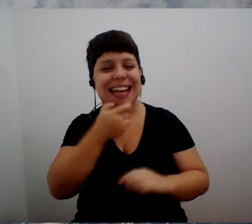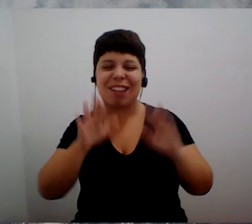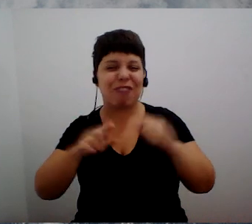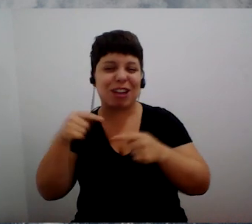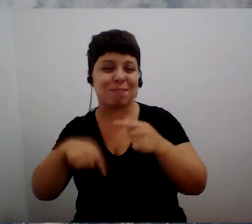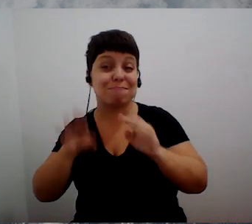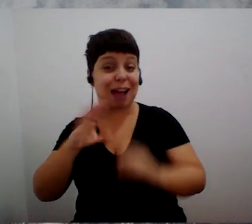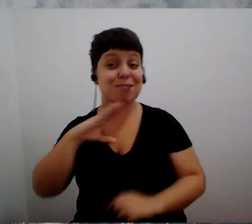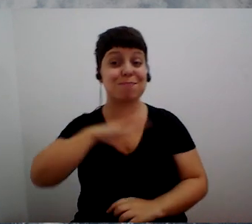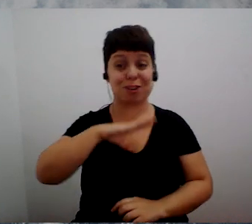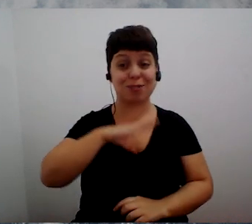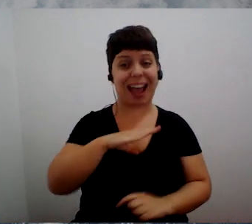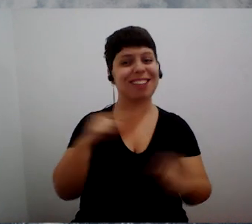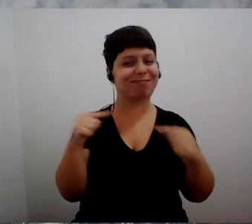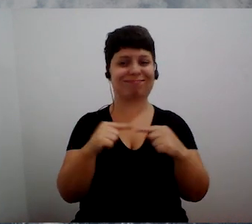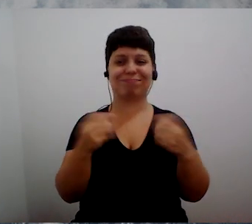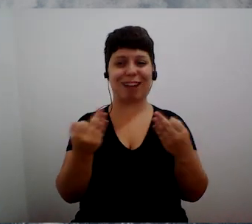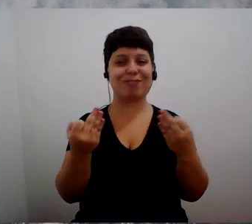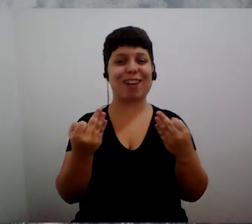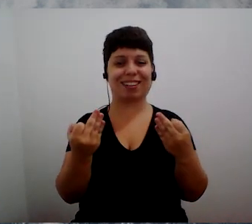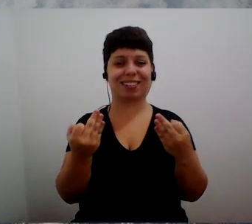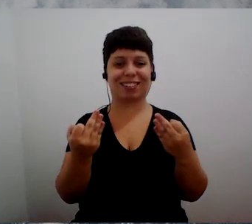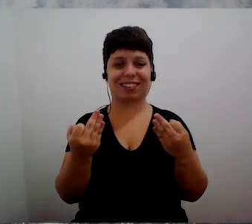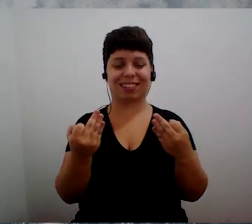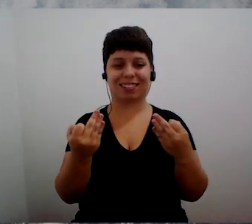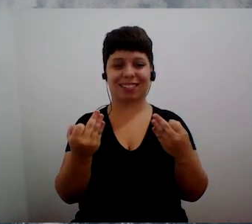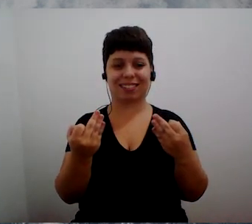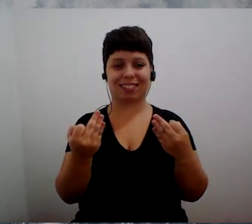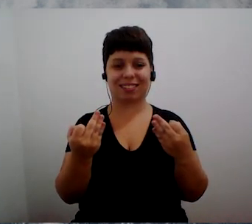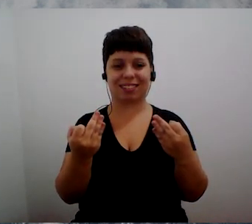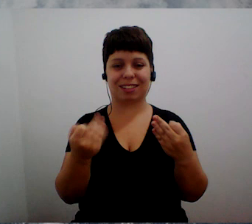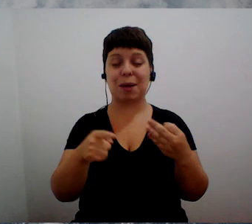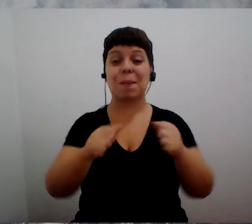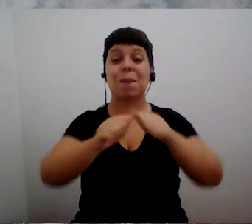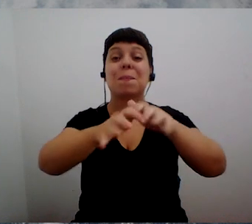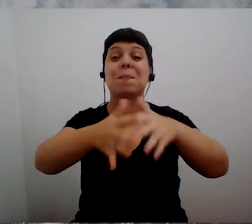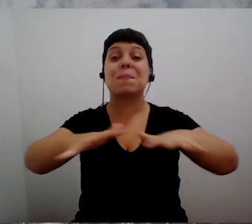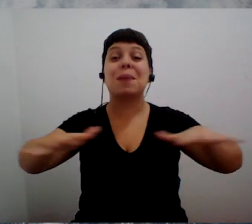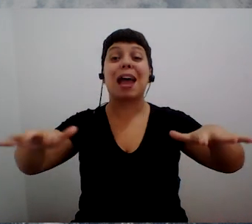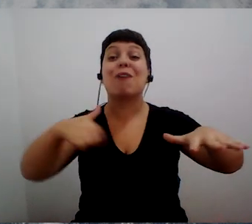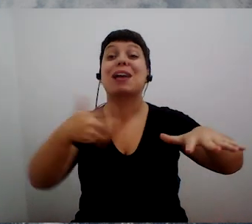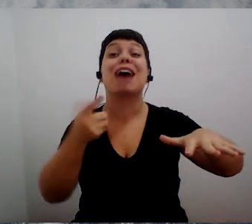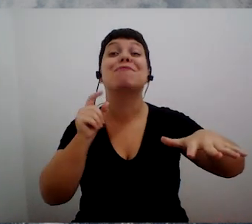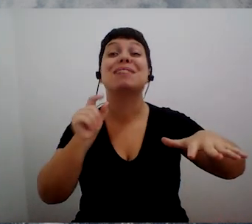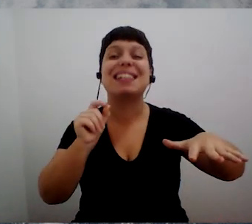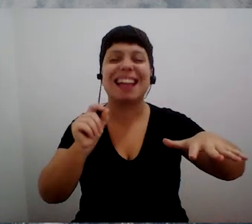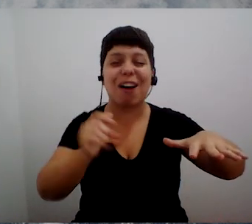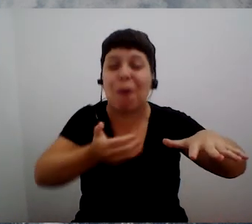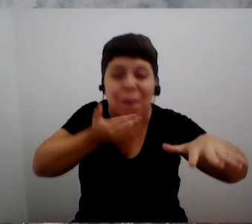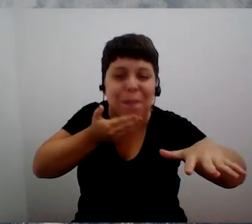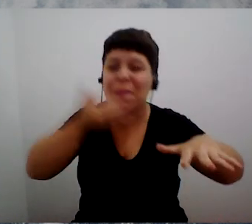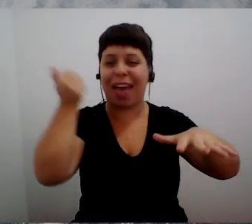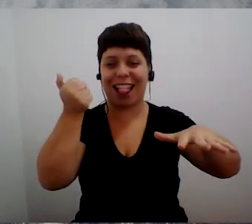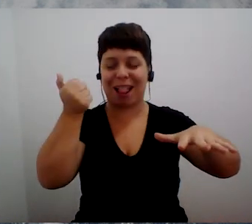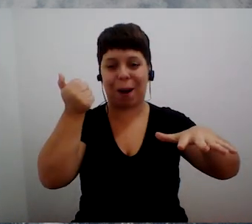talvez não faça sentido, mas em português faz, né? Que para a gente nada menos do que dos mares o melhor. Um grande beijo a vocês